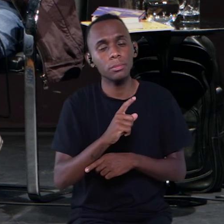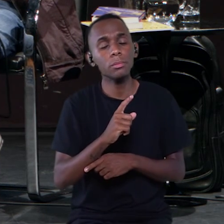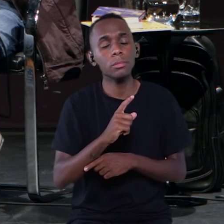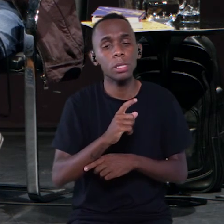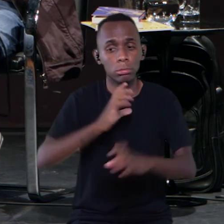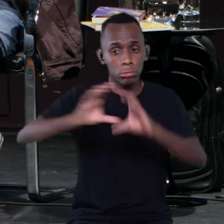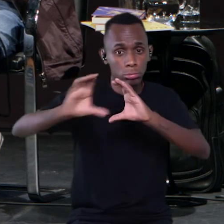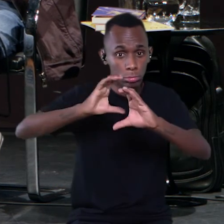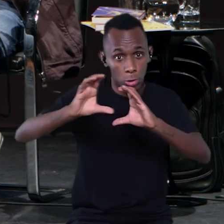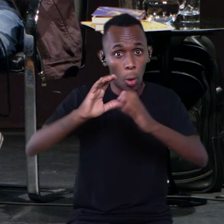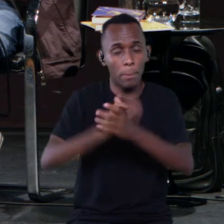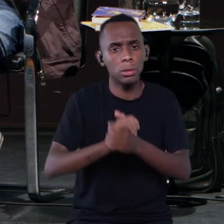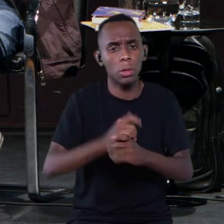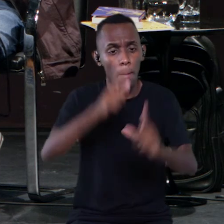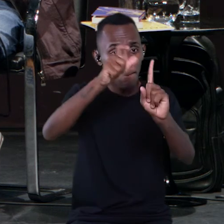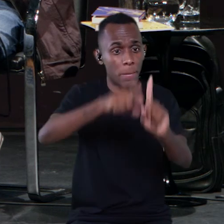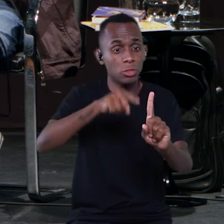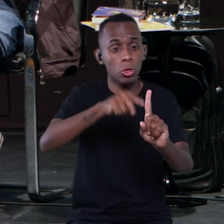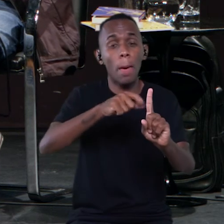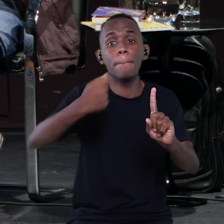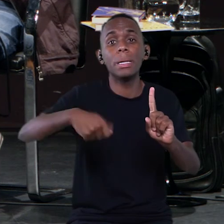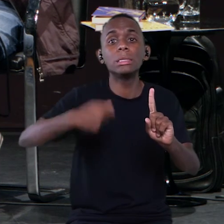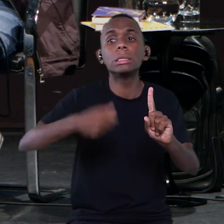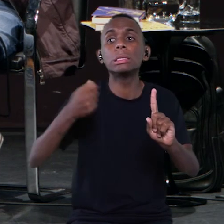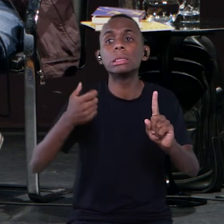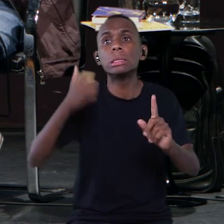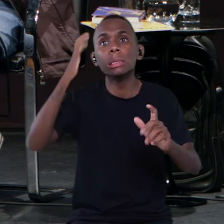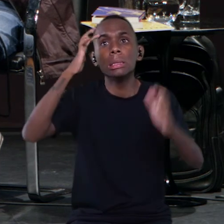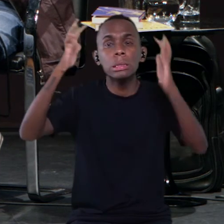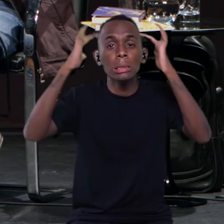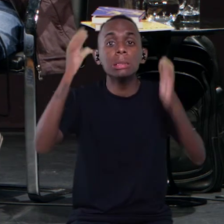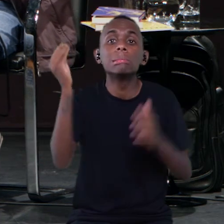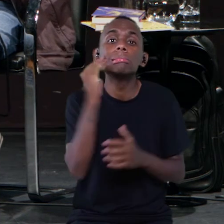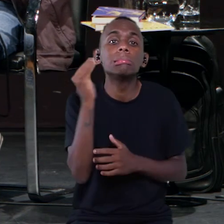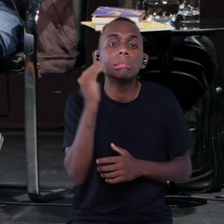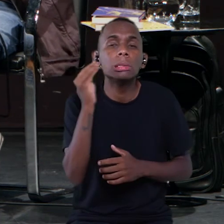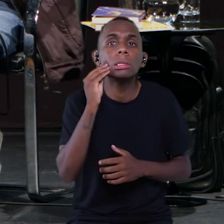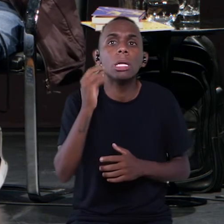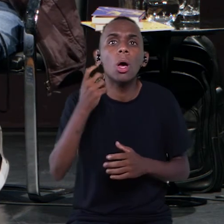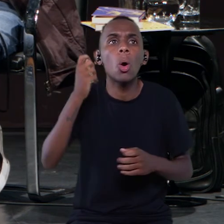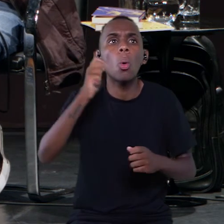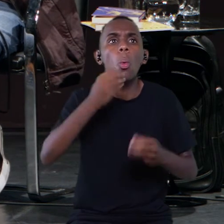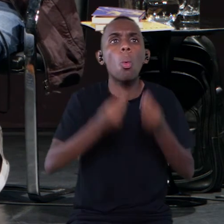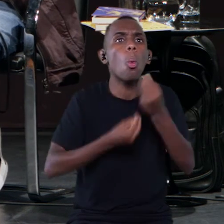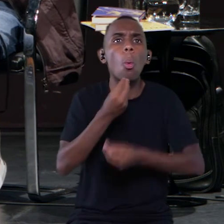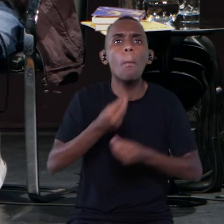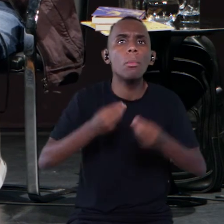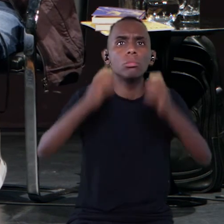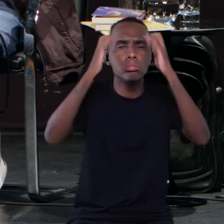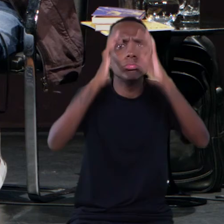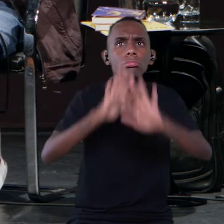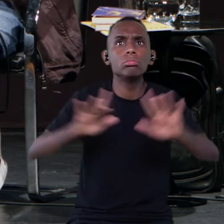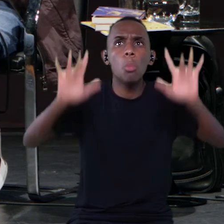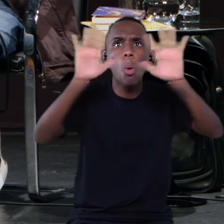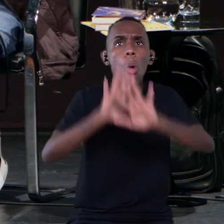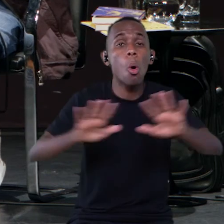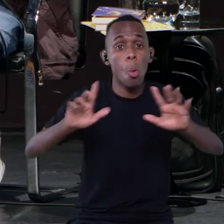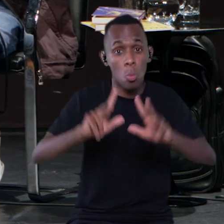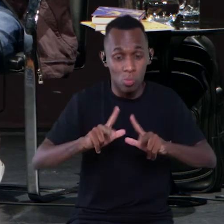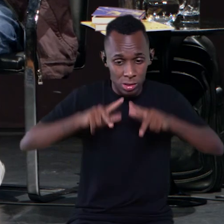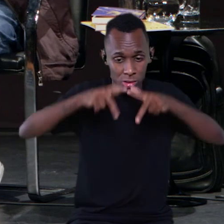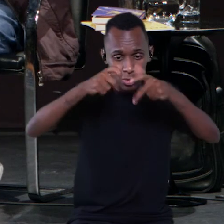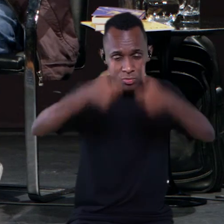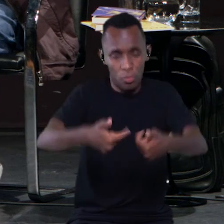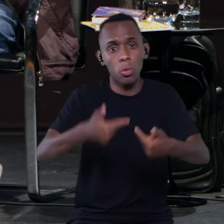da comunicação, o personagem se vê obrigado a tentar pensar uma linguagem imaginada. E o grande esforço